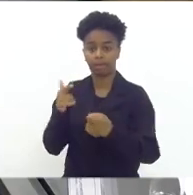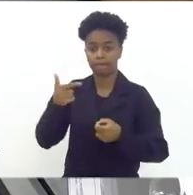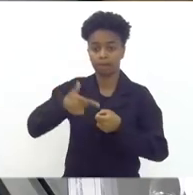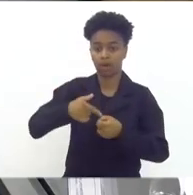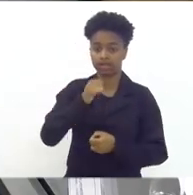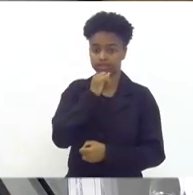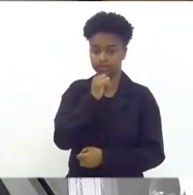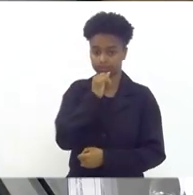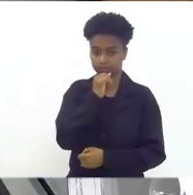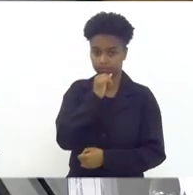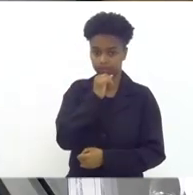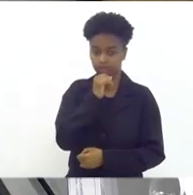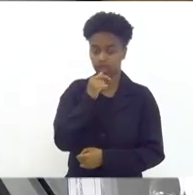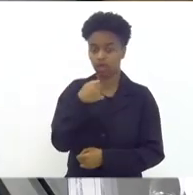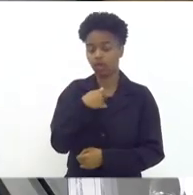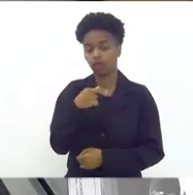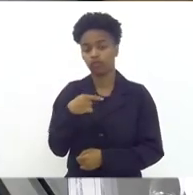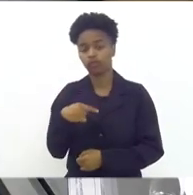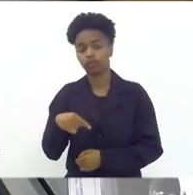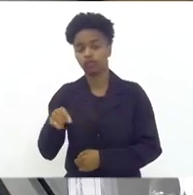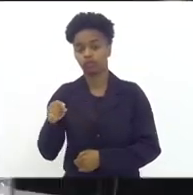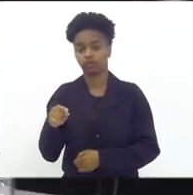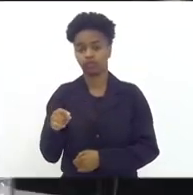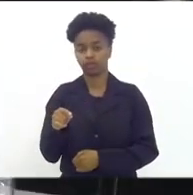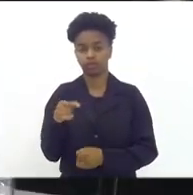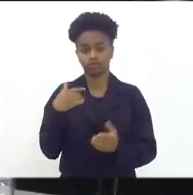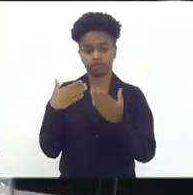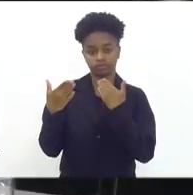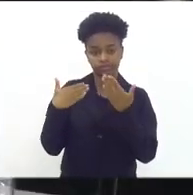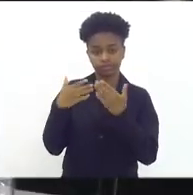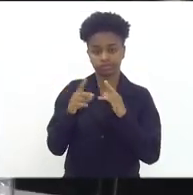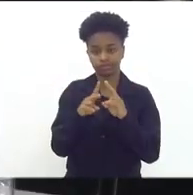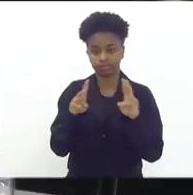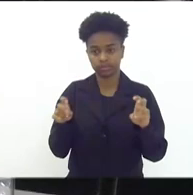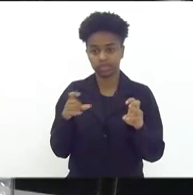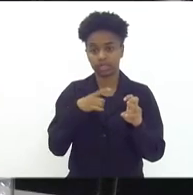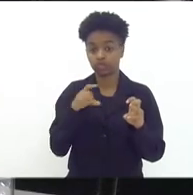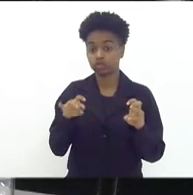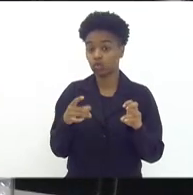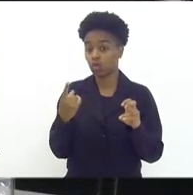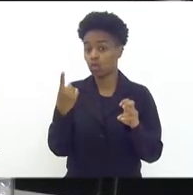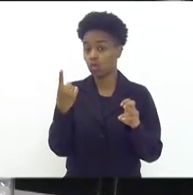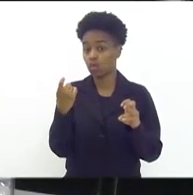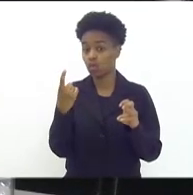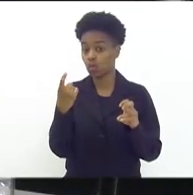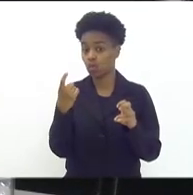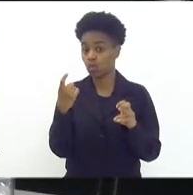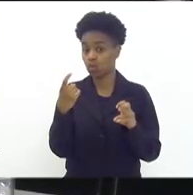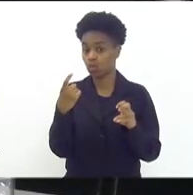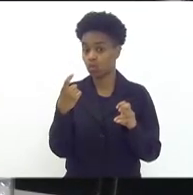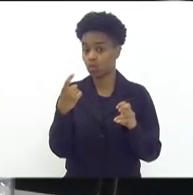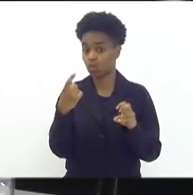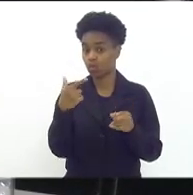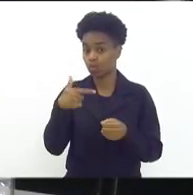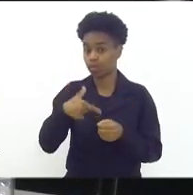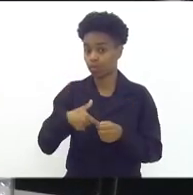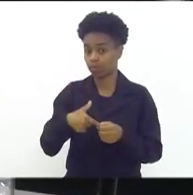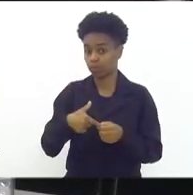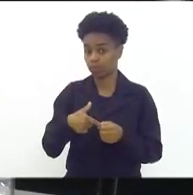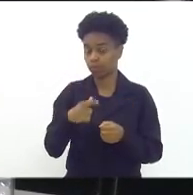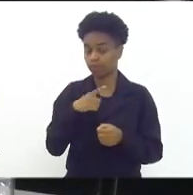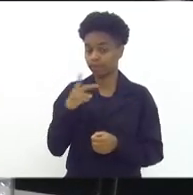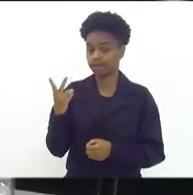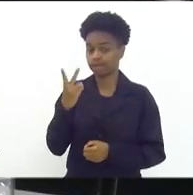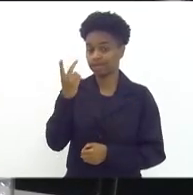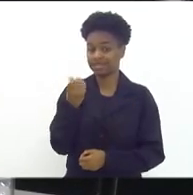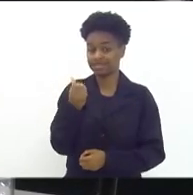exemplo eu tive na região conversando sobre esse tema e existe só um posto de gasolina com valor